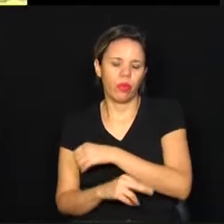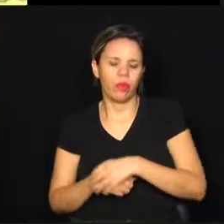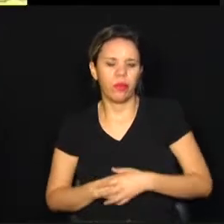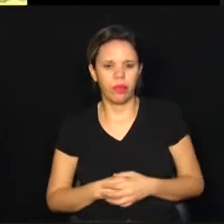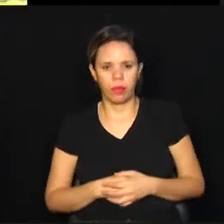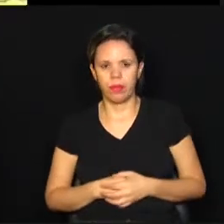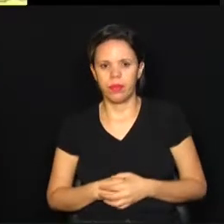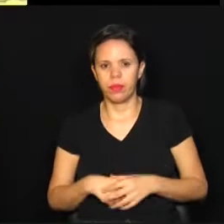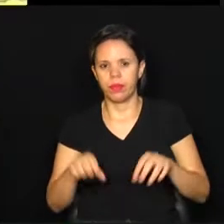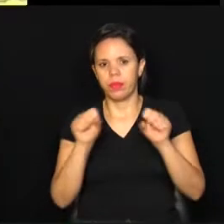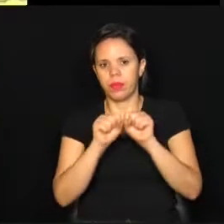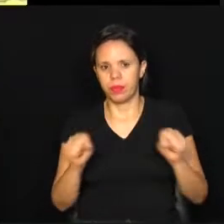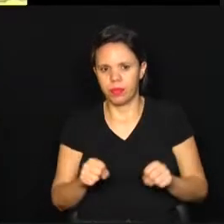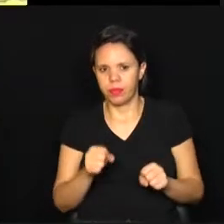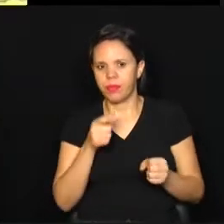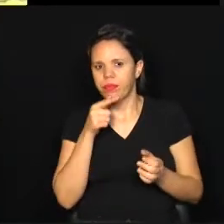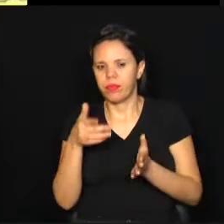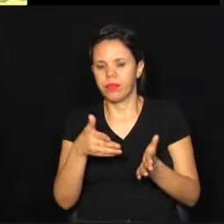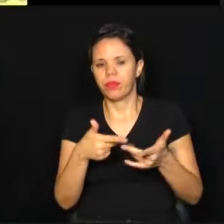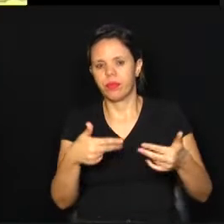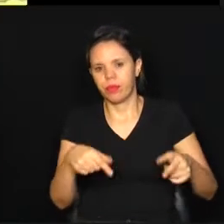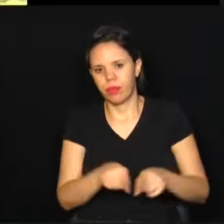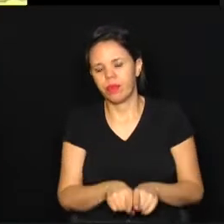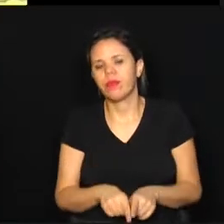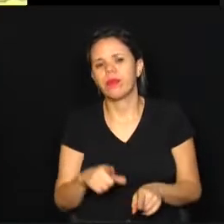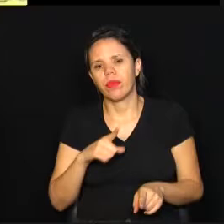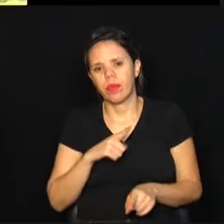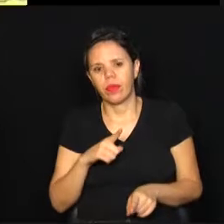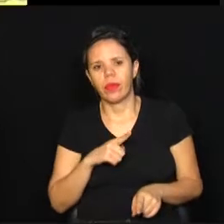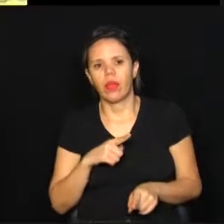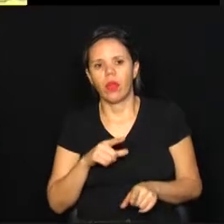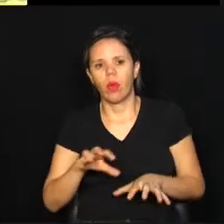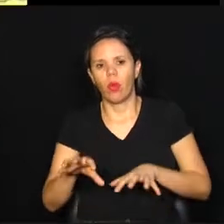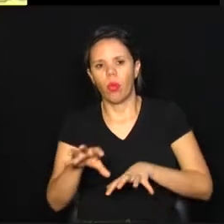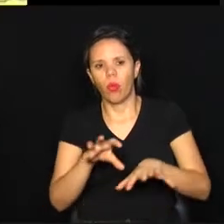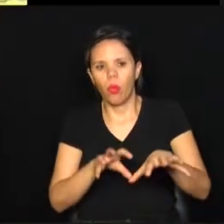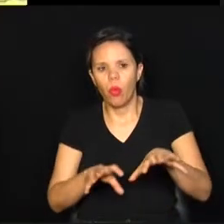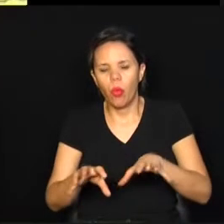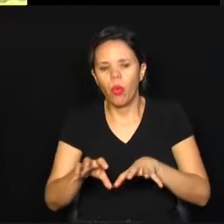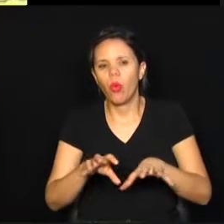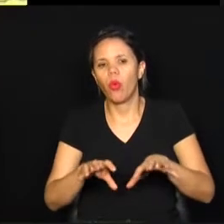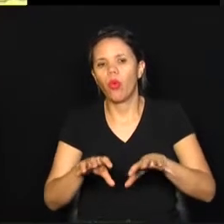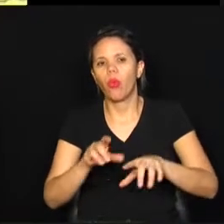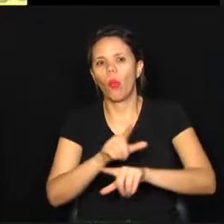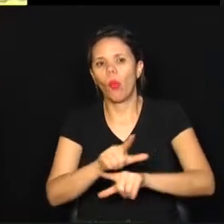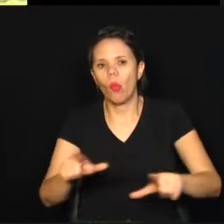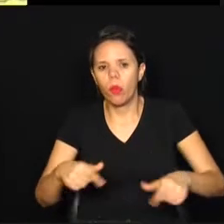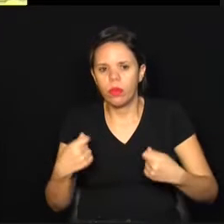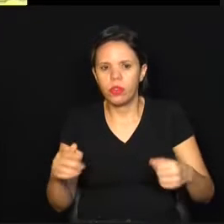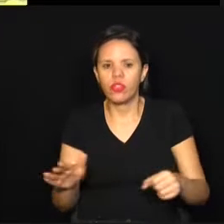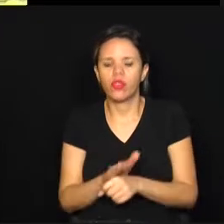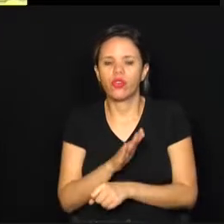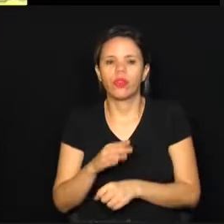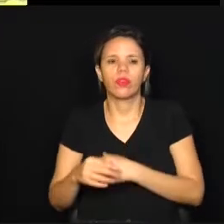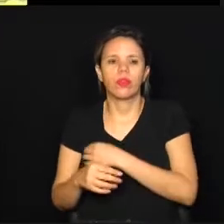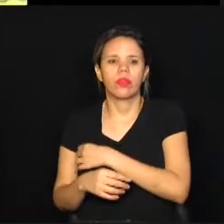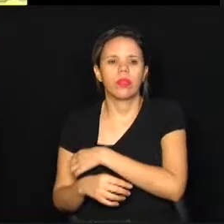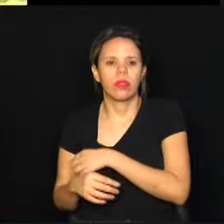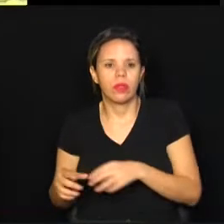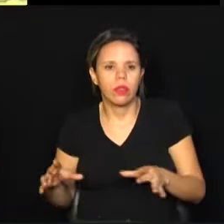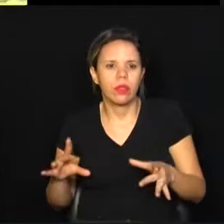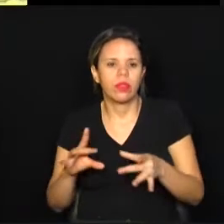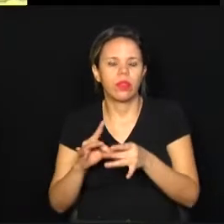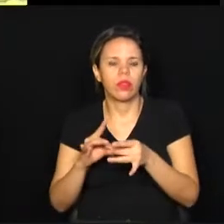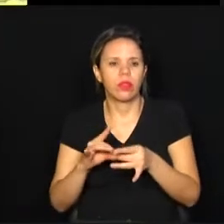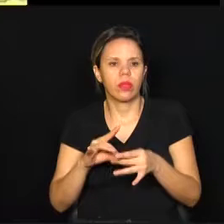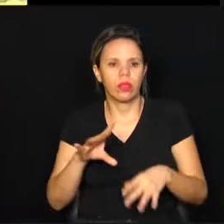O sistema hídrico, né? E ele tem vazios, né? Muitos vazios. Então, a gente precisa preencher esses vazios para terminar